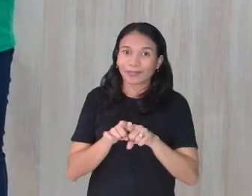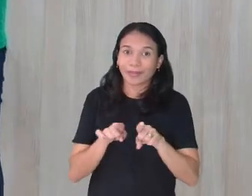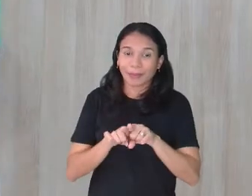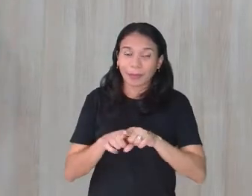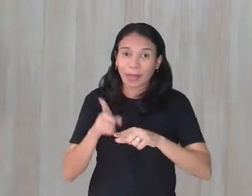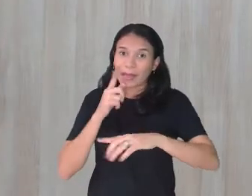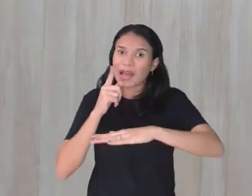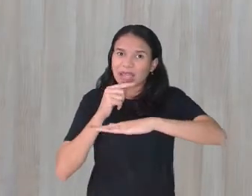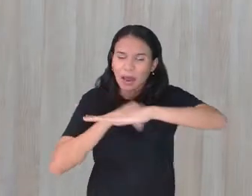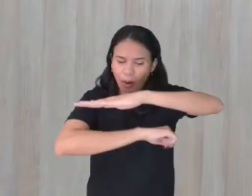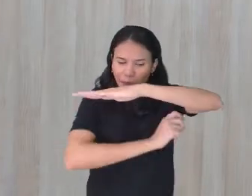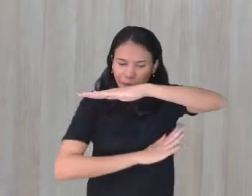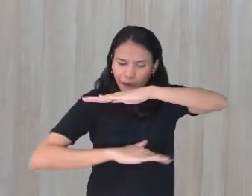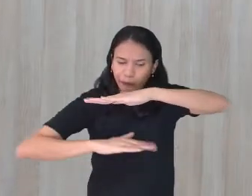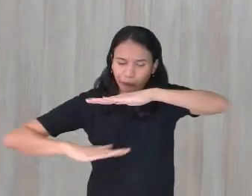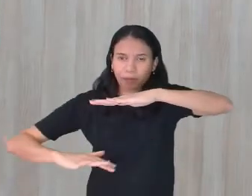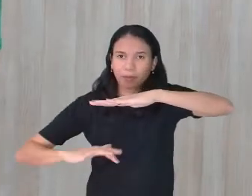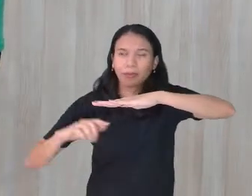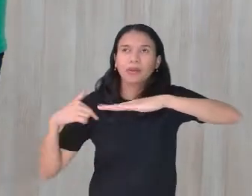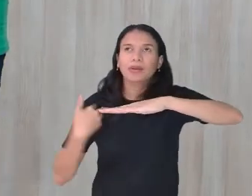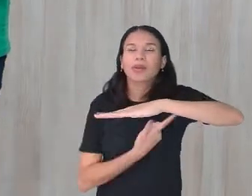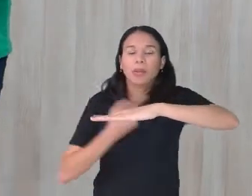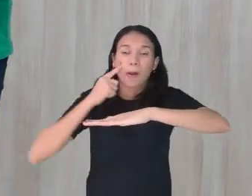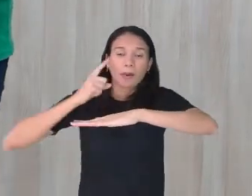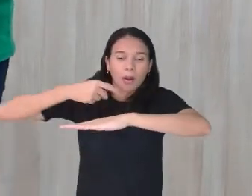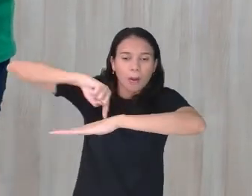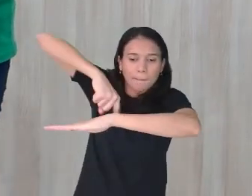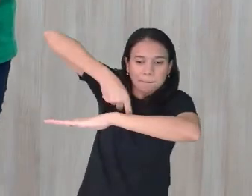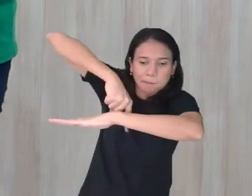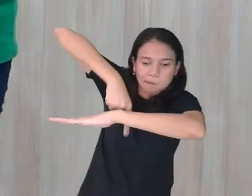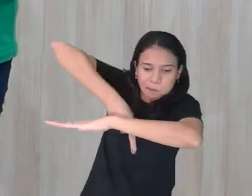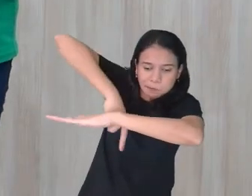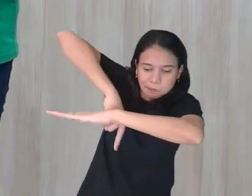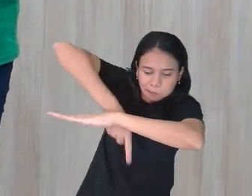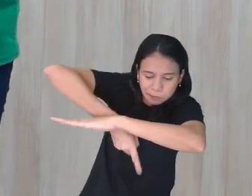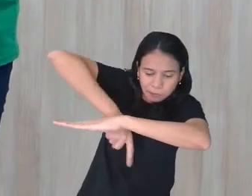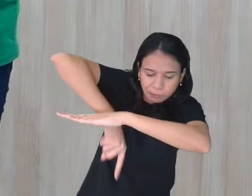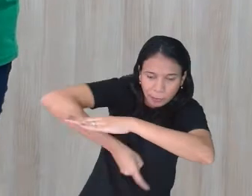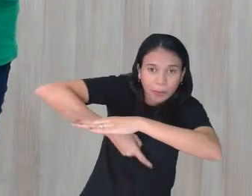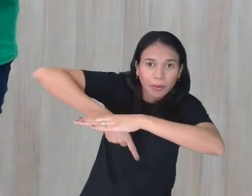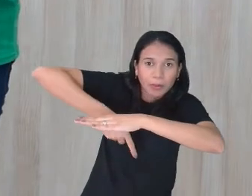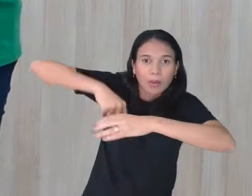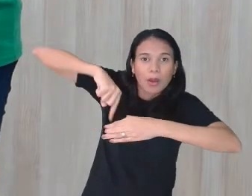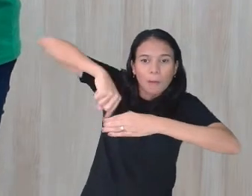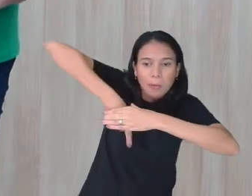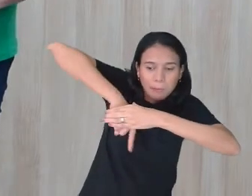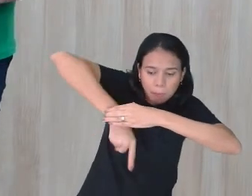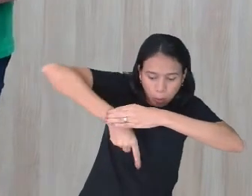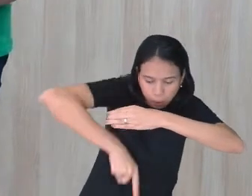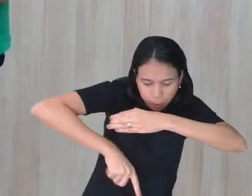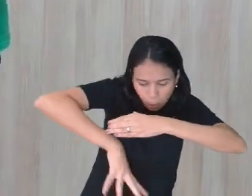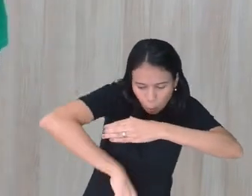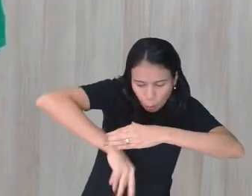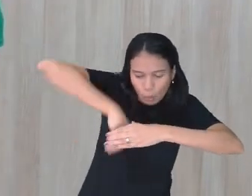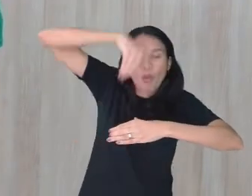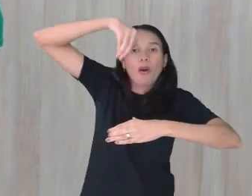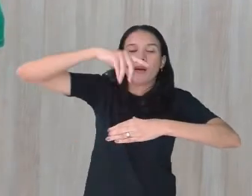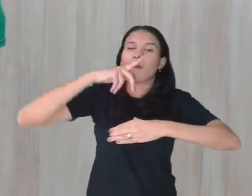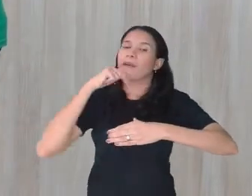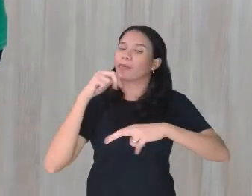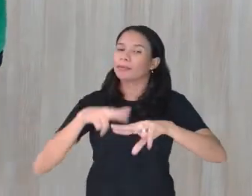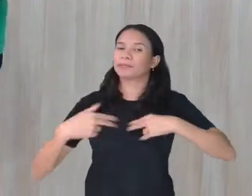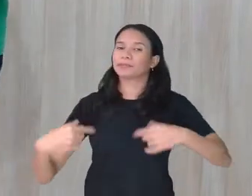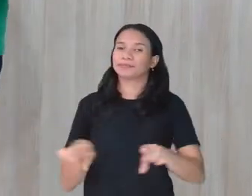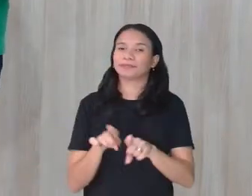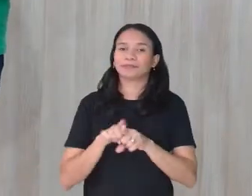lençóis, pessoal, que muitas vezes a gente costuma cavar um poço, né, e retirar água, indo buscar lá na fonte. E a questão